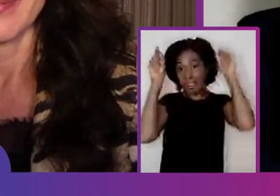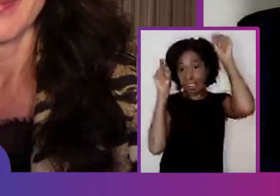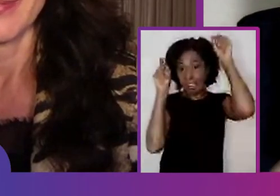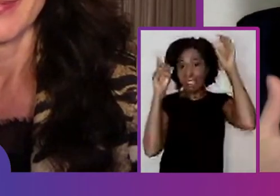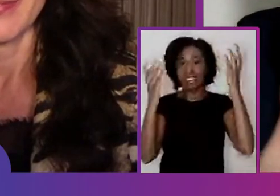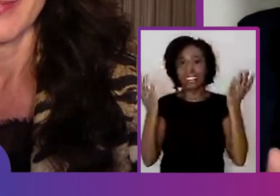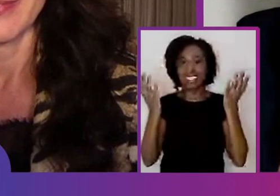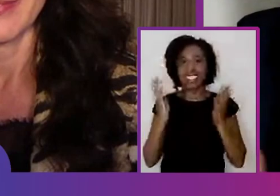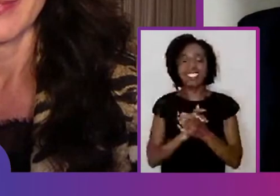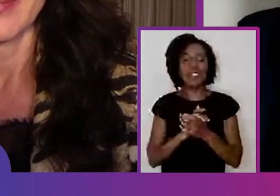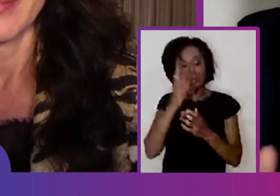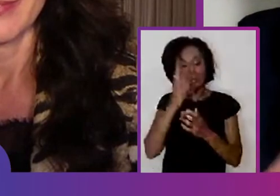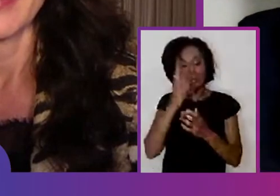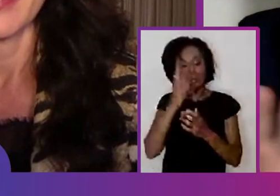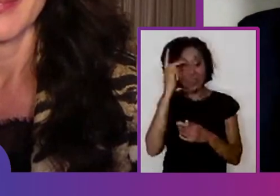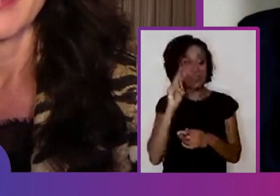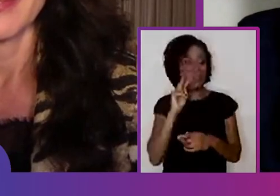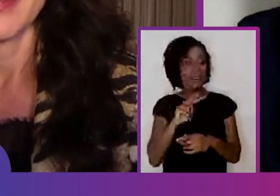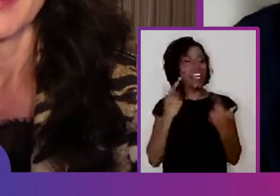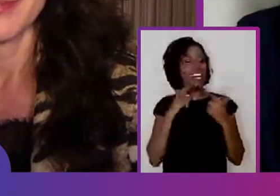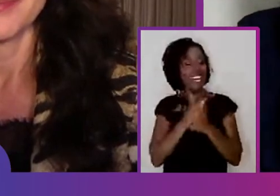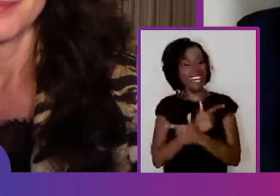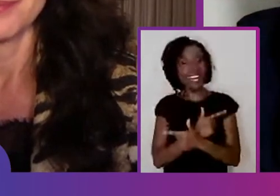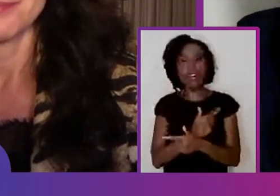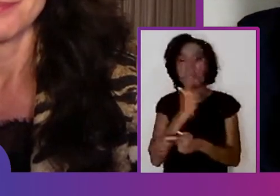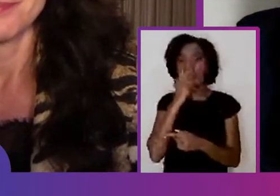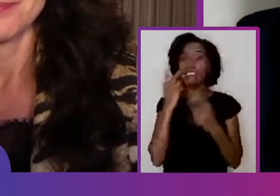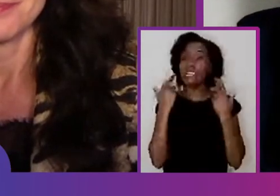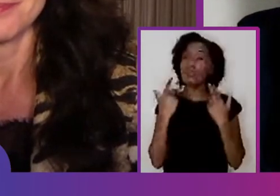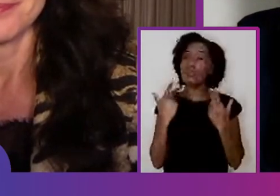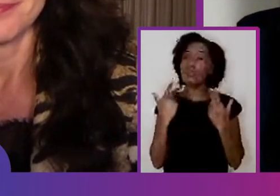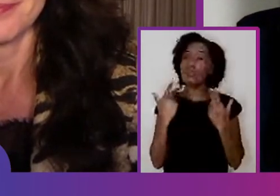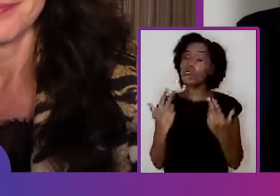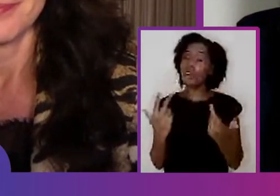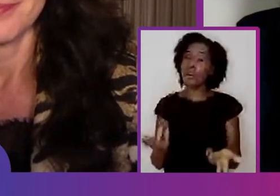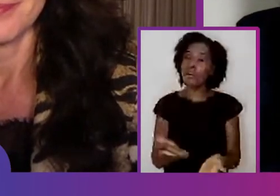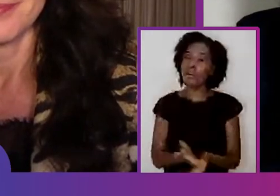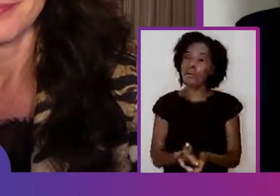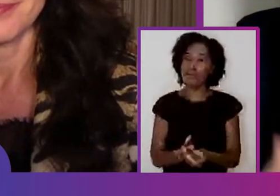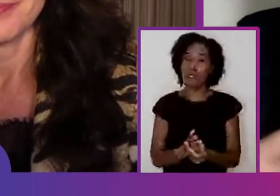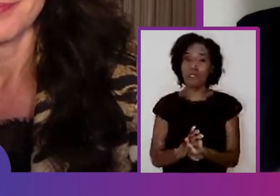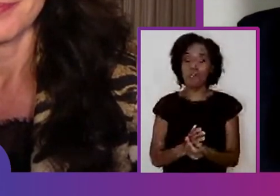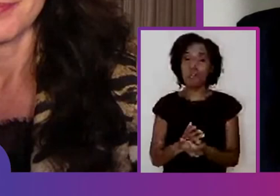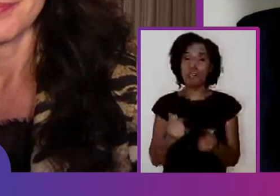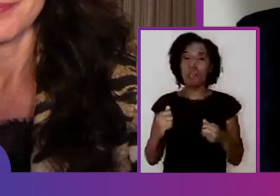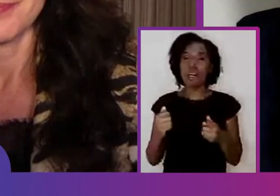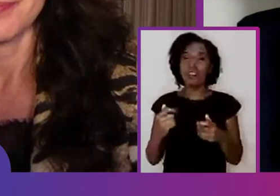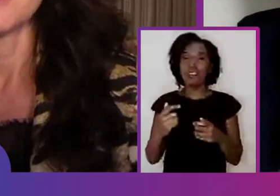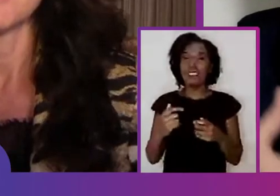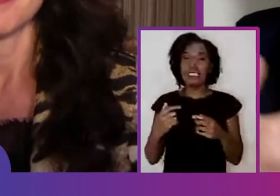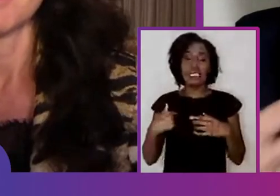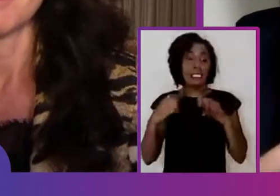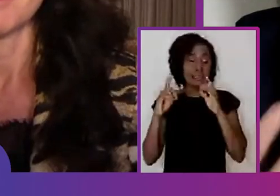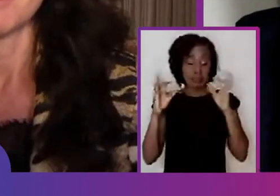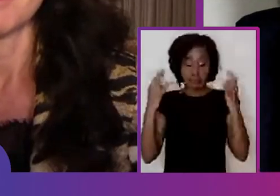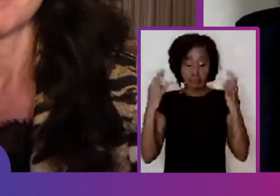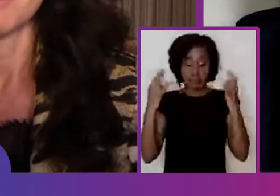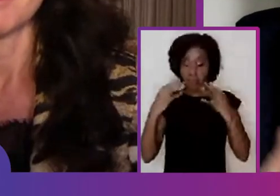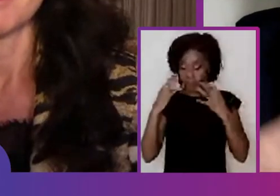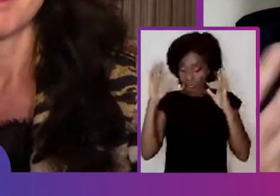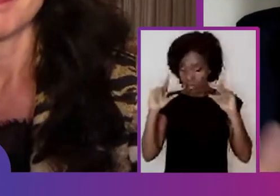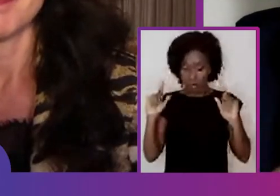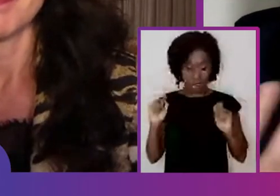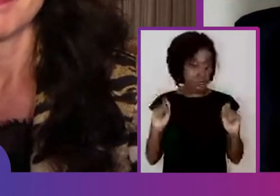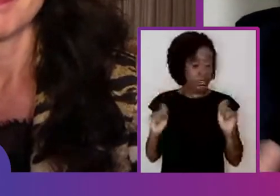rindo... Naturalizou-se isso, você já não fica mais o tempo todo observando a sua imagem, controlando a sua imagem, porque de uma